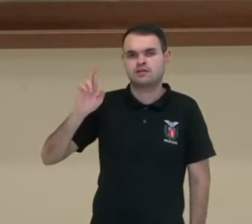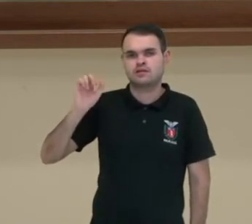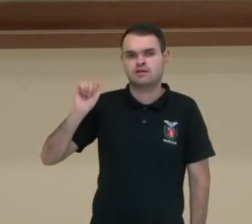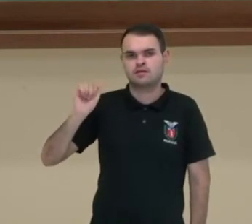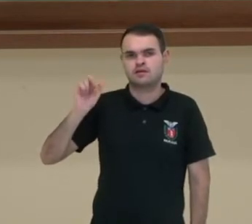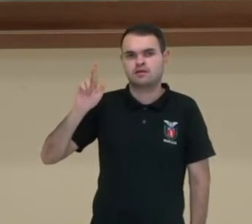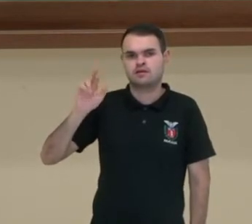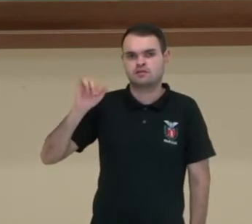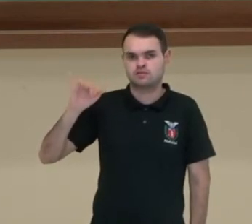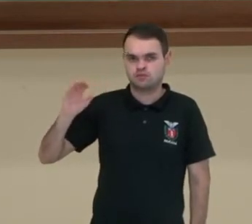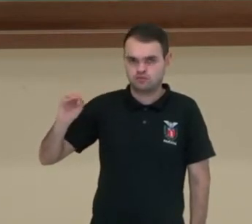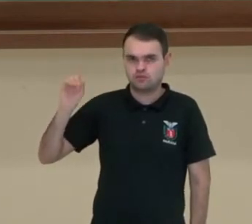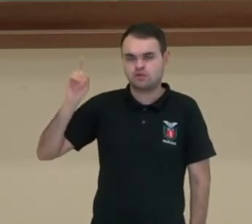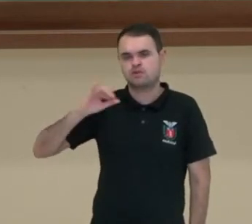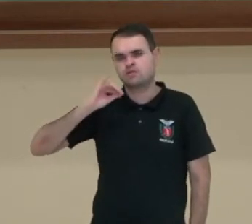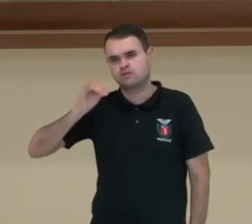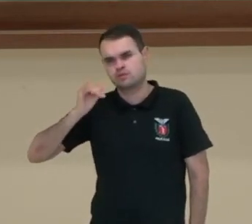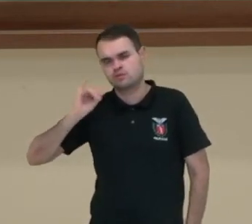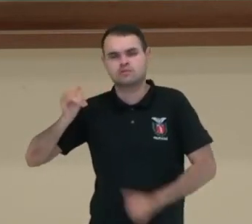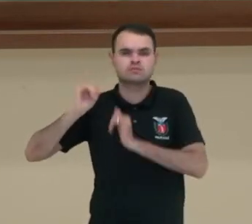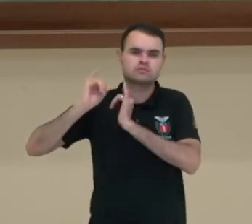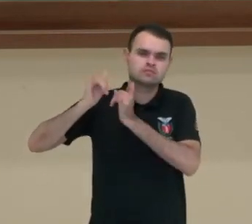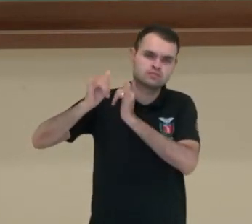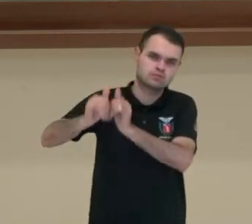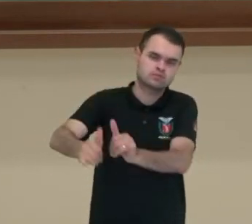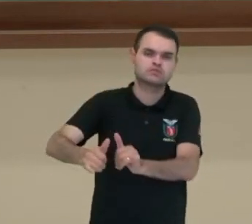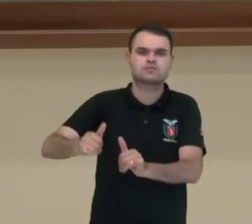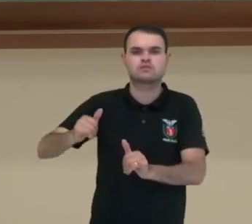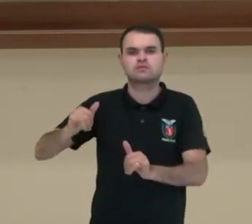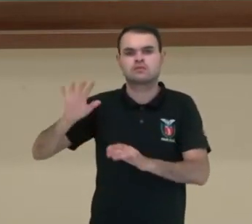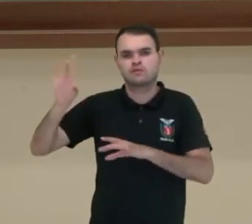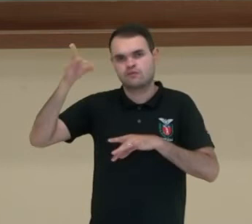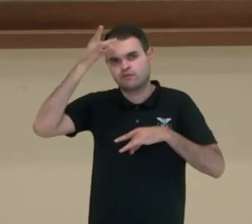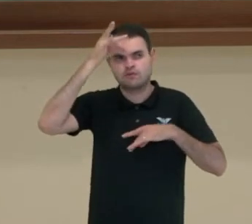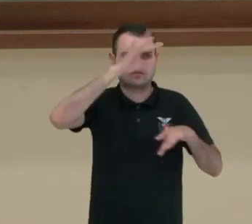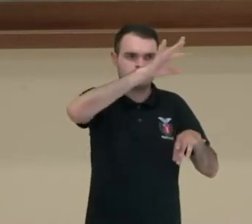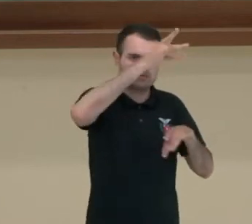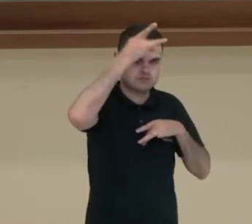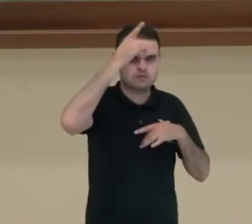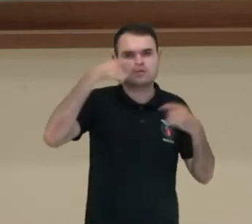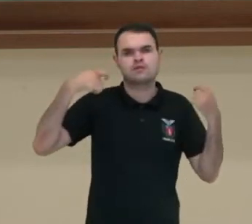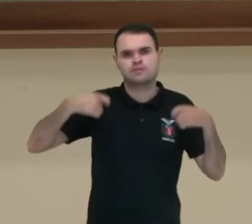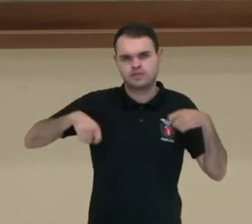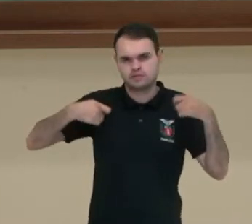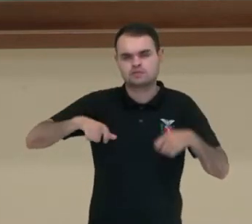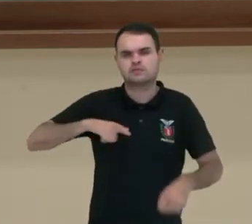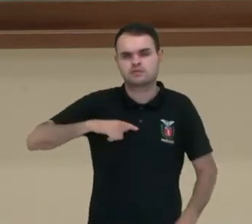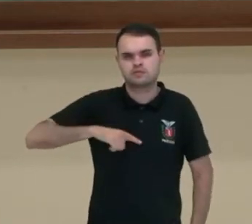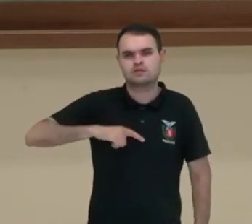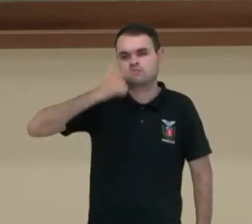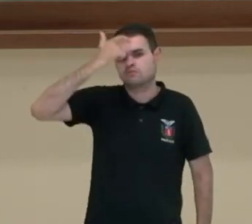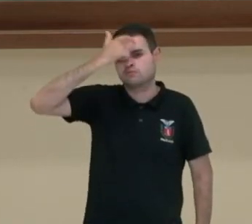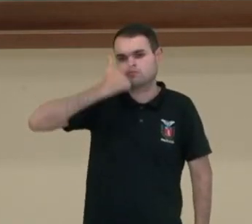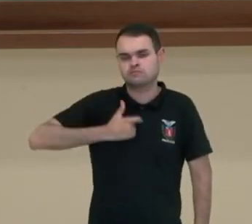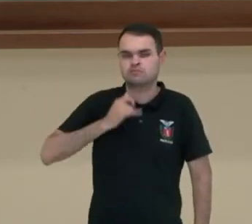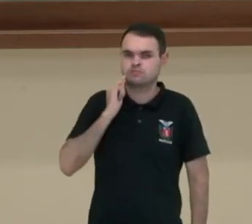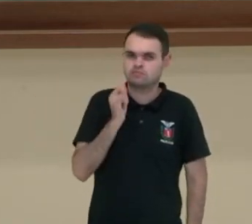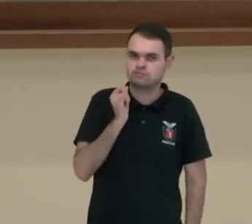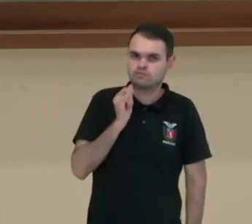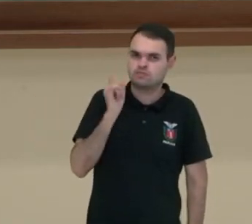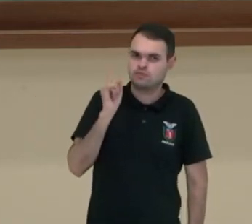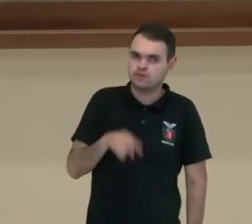como contos, crônicas, fábulas. Então precisa ter um narrador. É um gênero